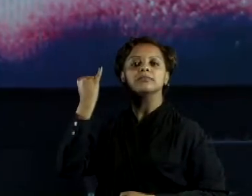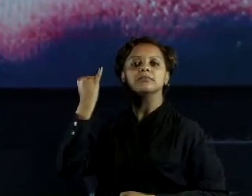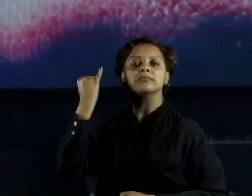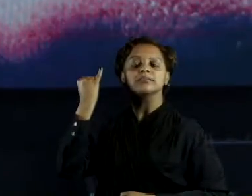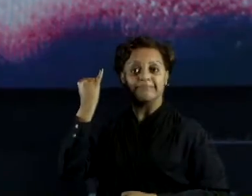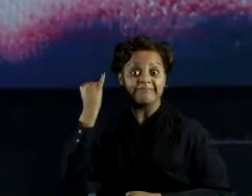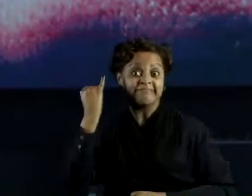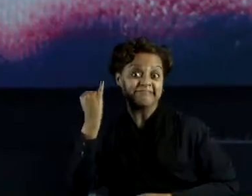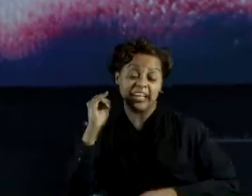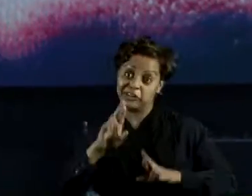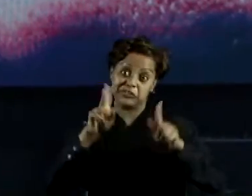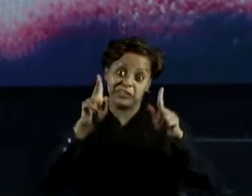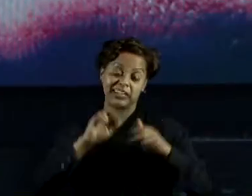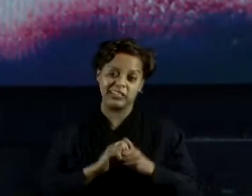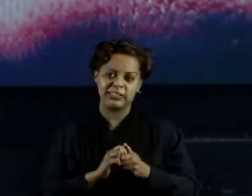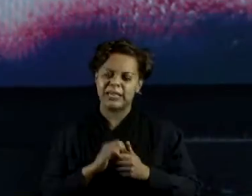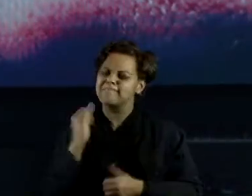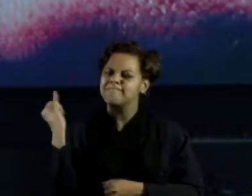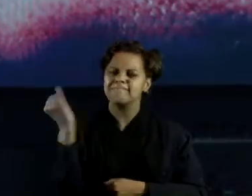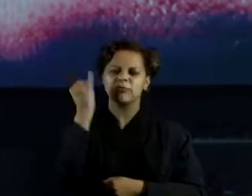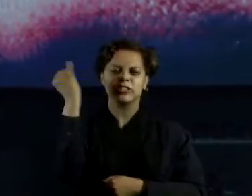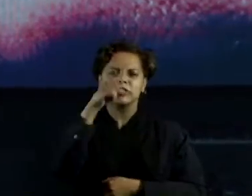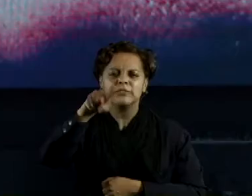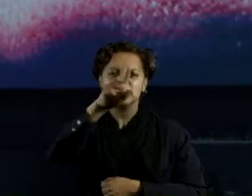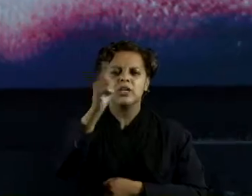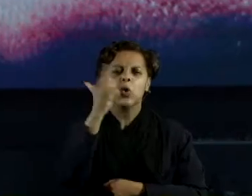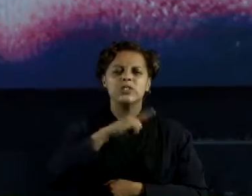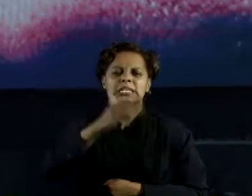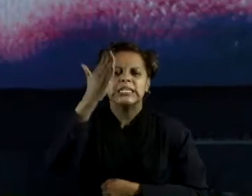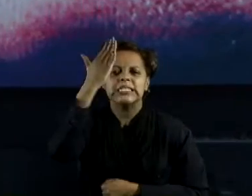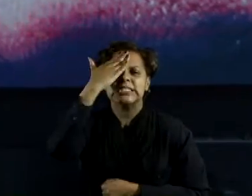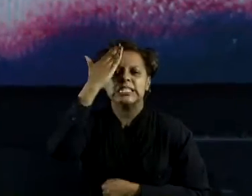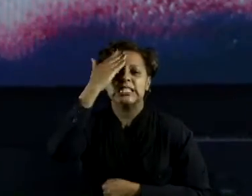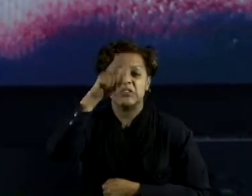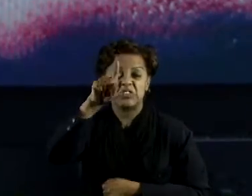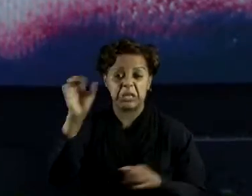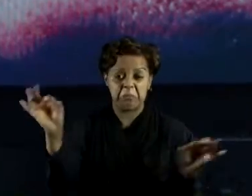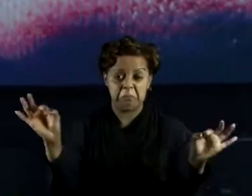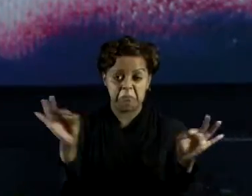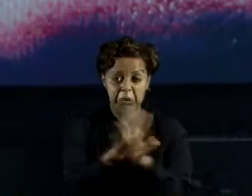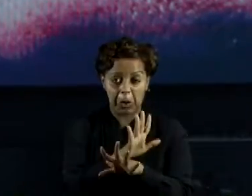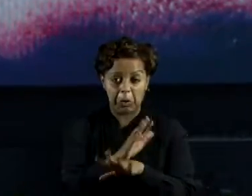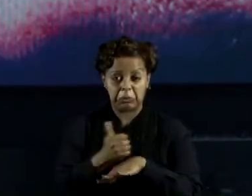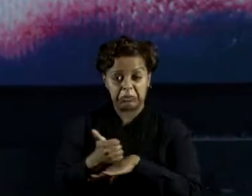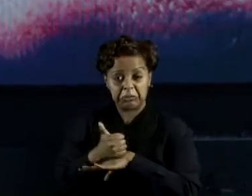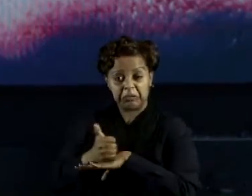É muito importante que você entenda que você não nasceu qualificado.